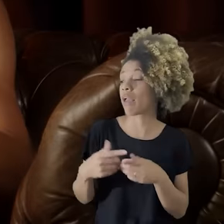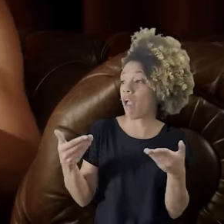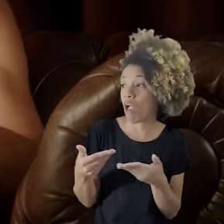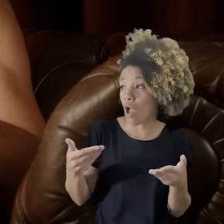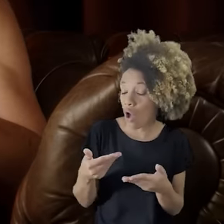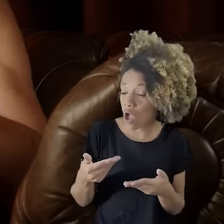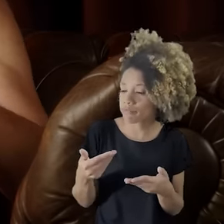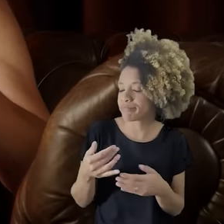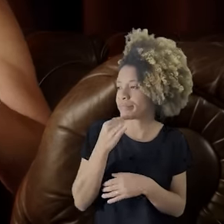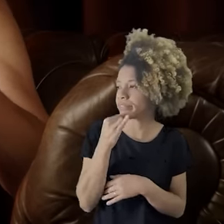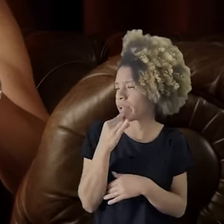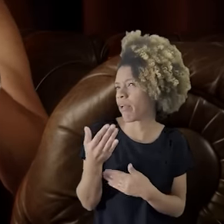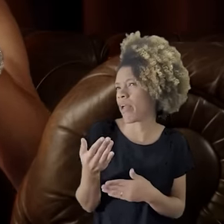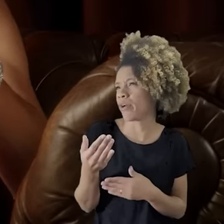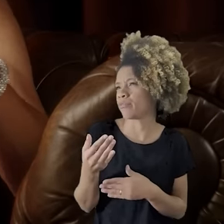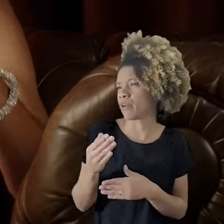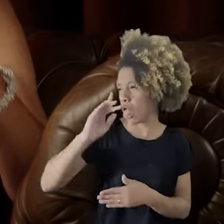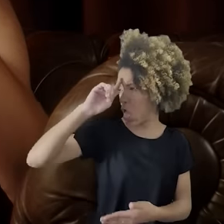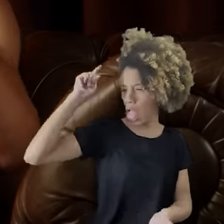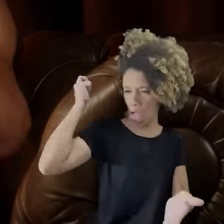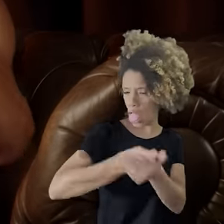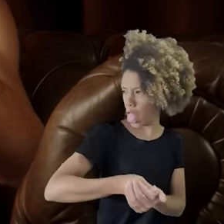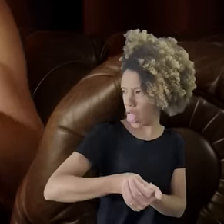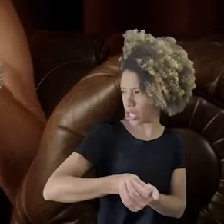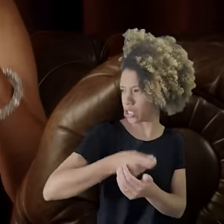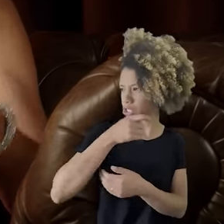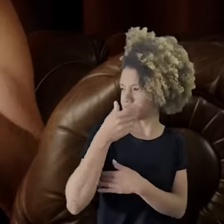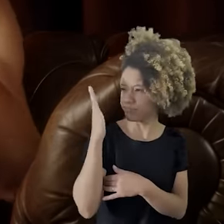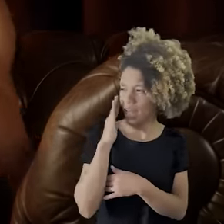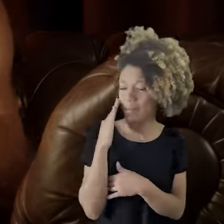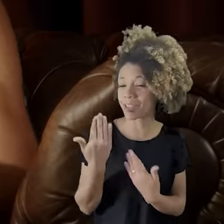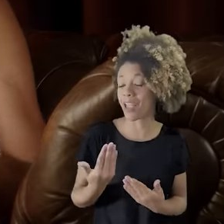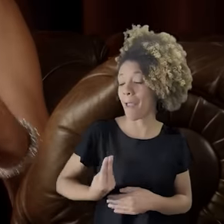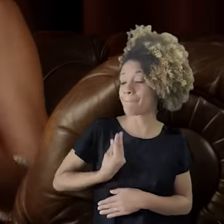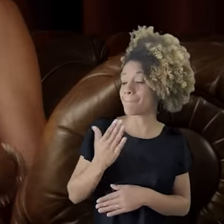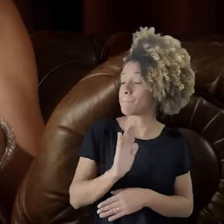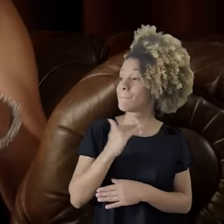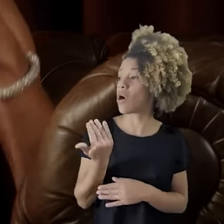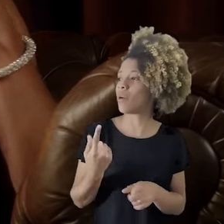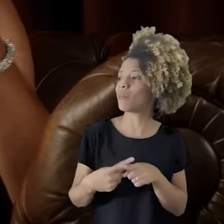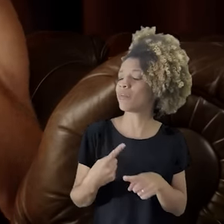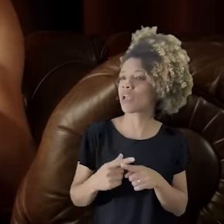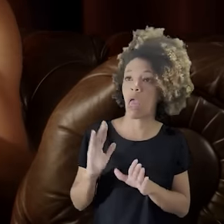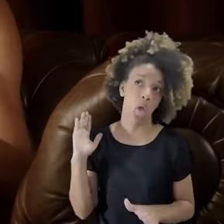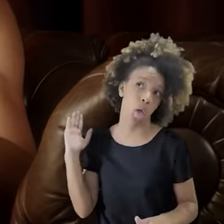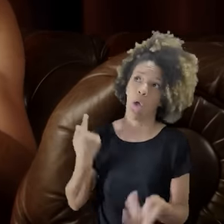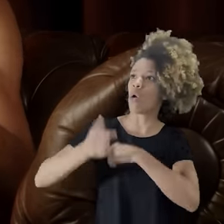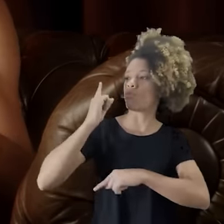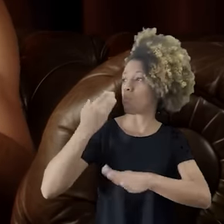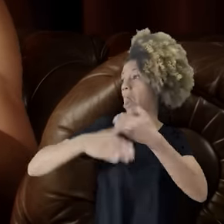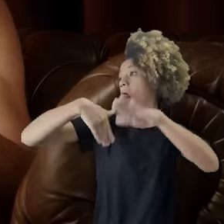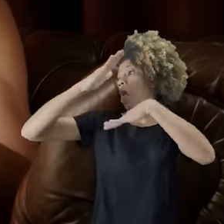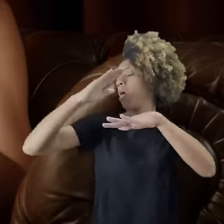ele agora que ele vai ser tipo é como se fosse um Tiradentes aquele Marte então acaba perdendo a vida por quê Porque avança muito rápido